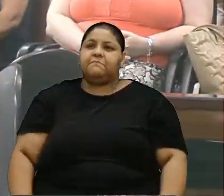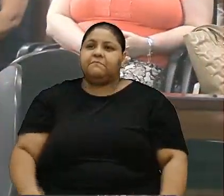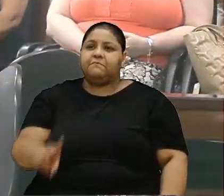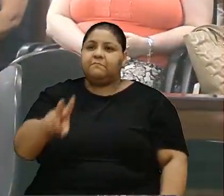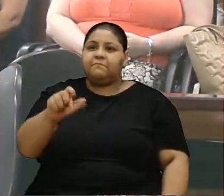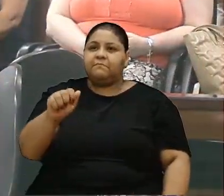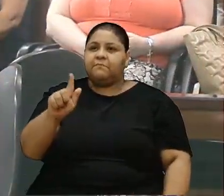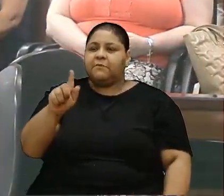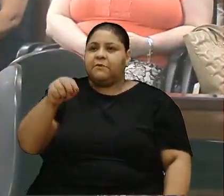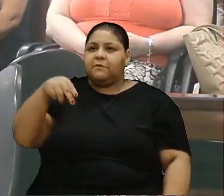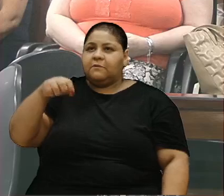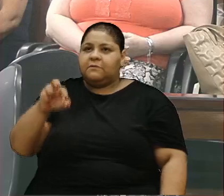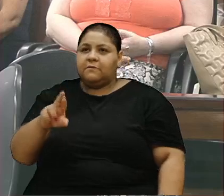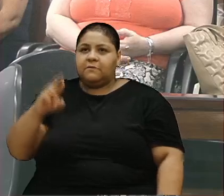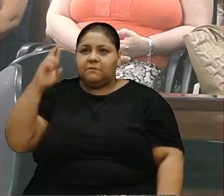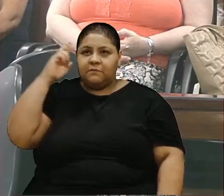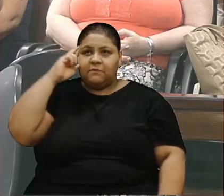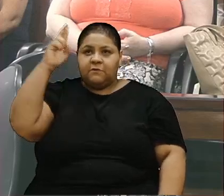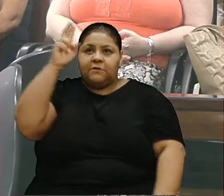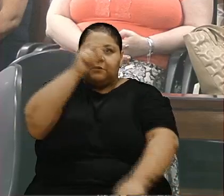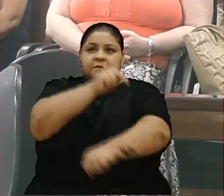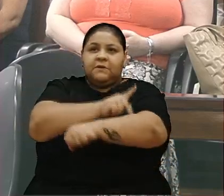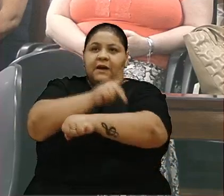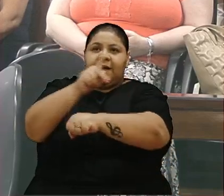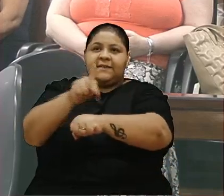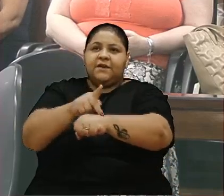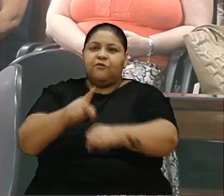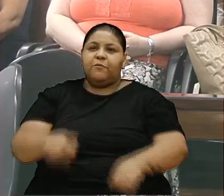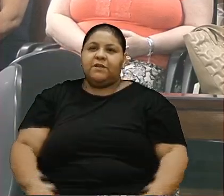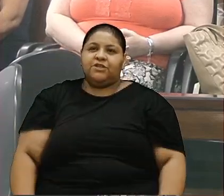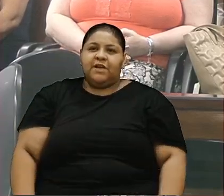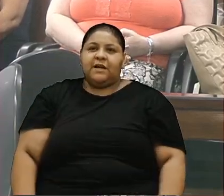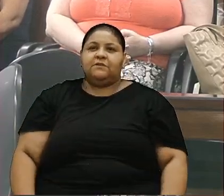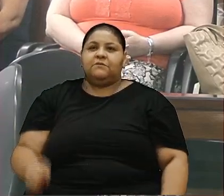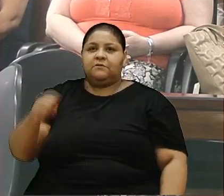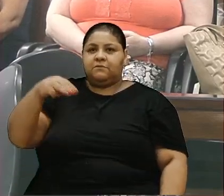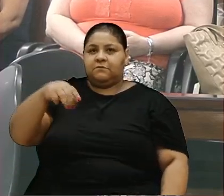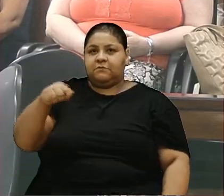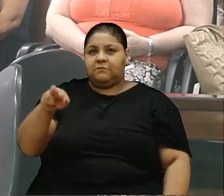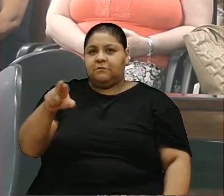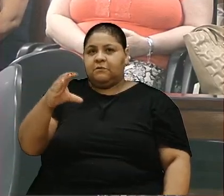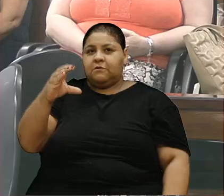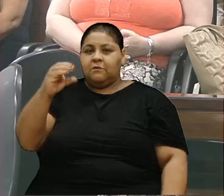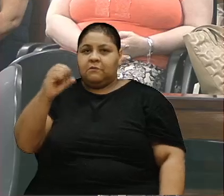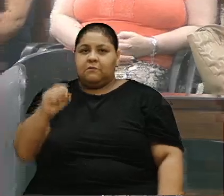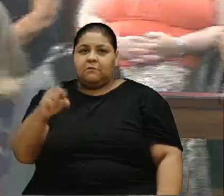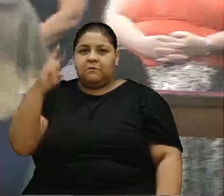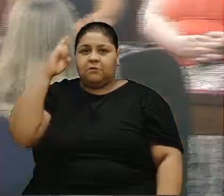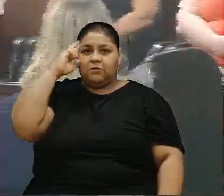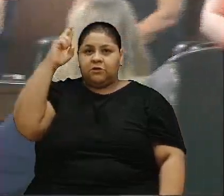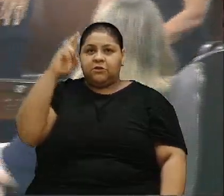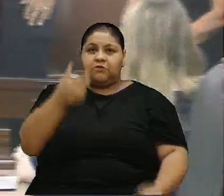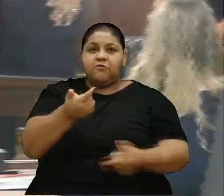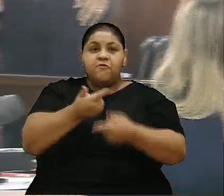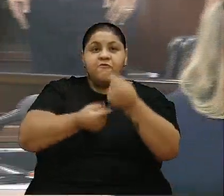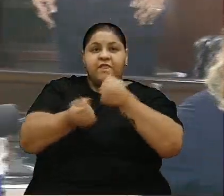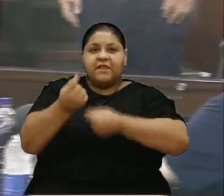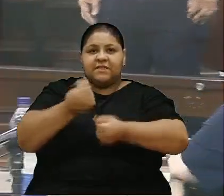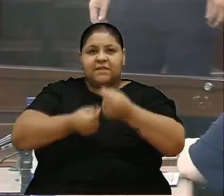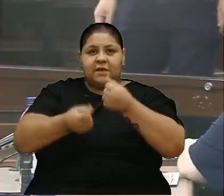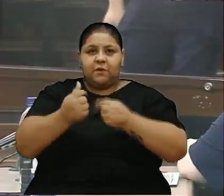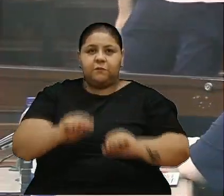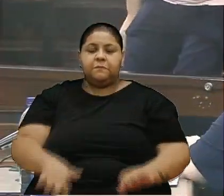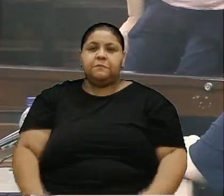Wagner Peruso, diretor pedagógico. Marcos Antônio da Silva, diretor financeiro.